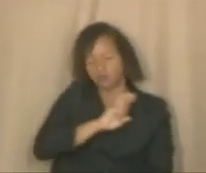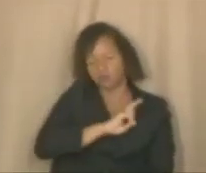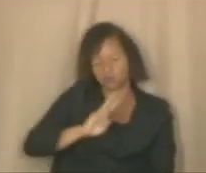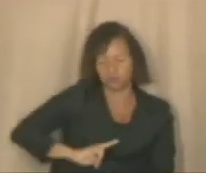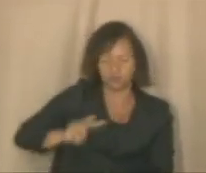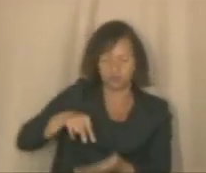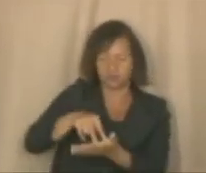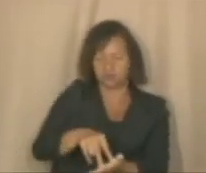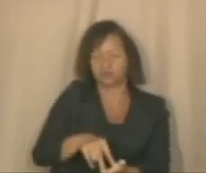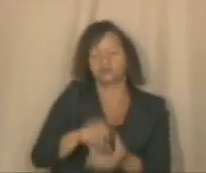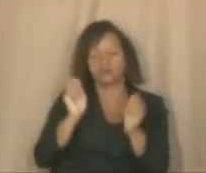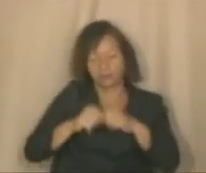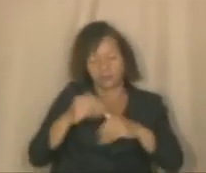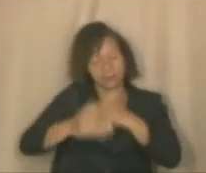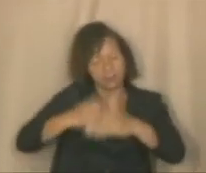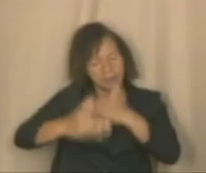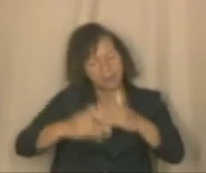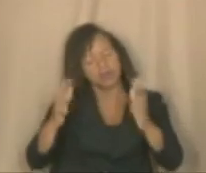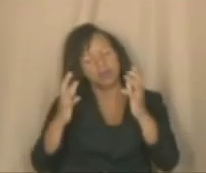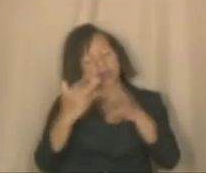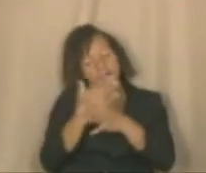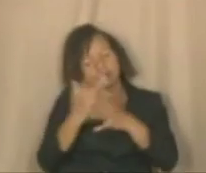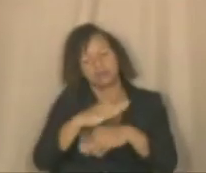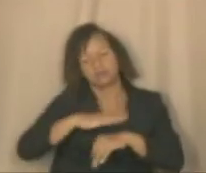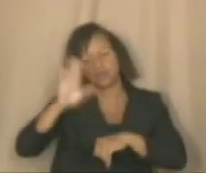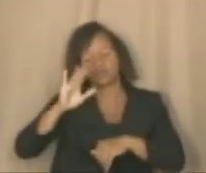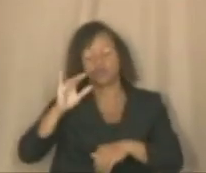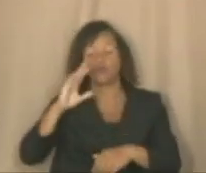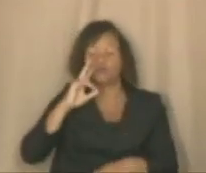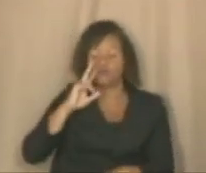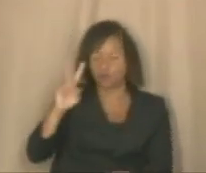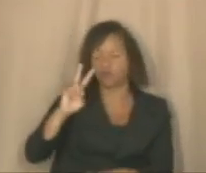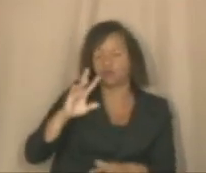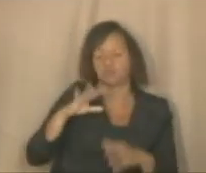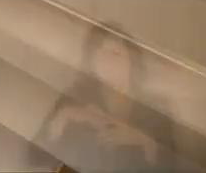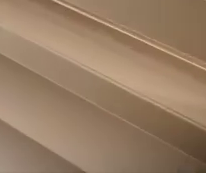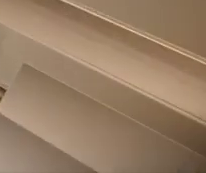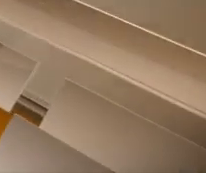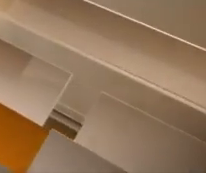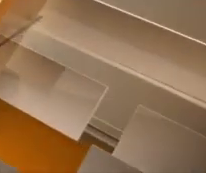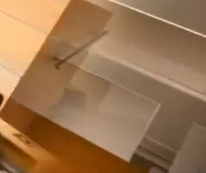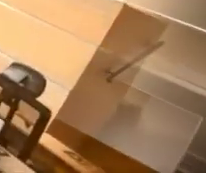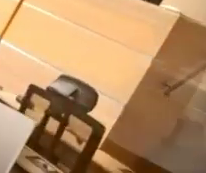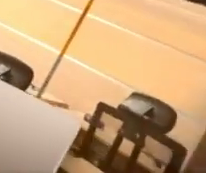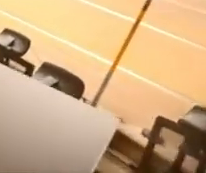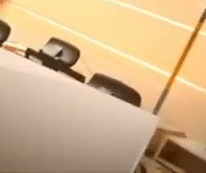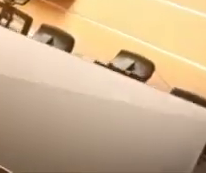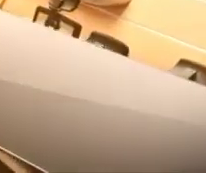presentes, construiremos uma cidade cada vez mais forte, mais próspera. Música.